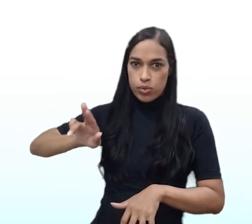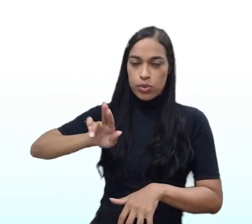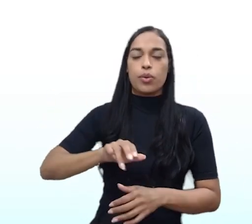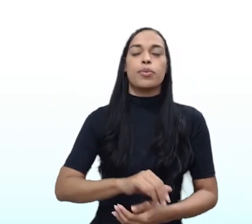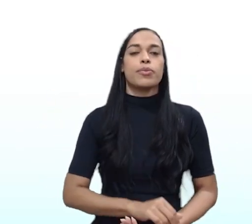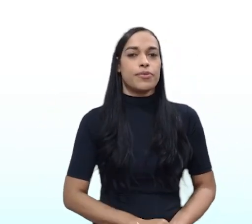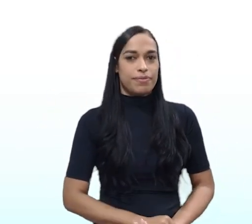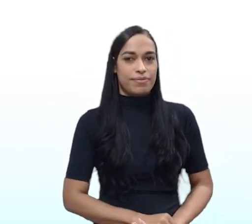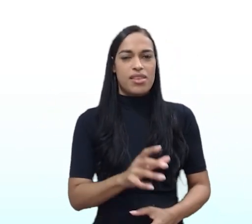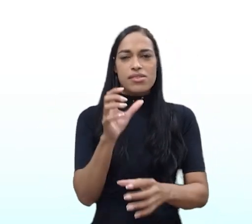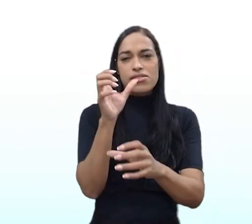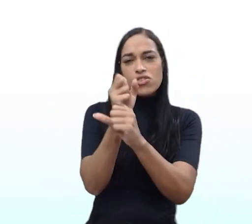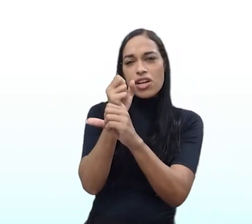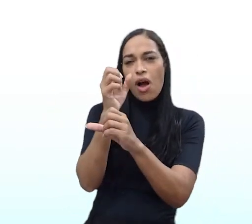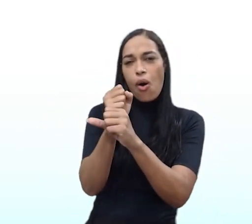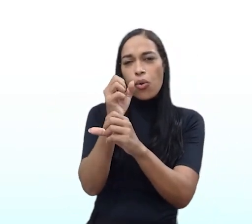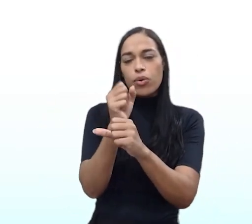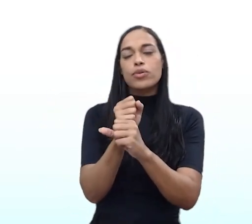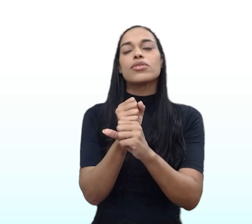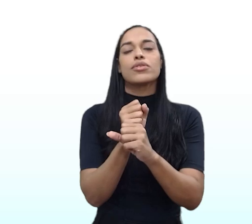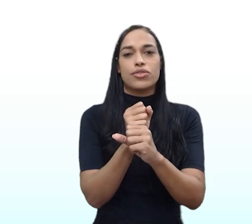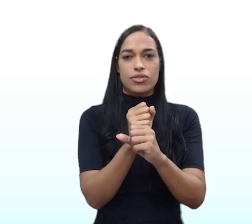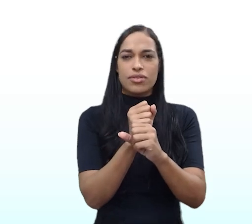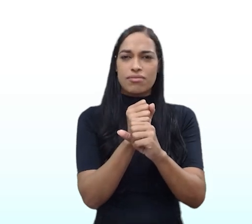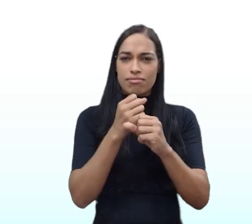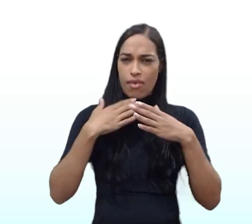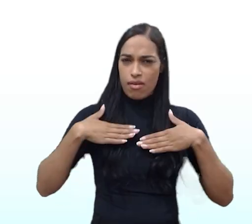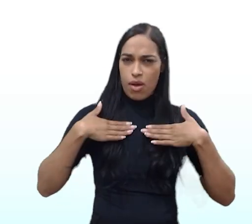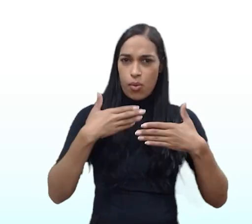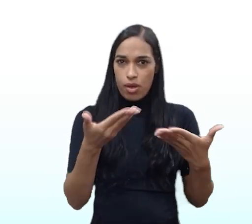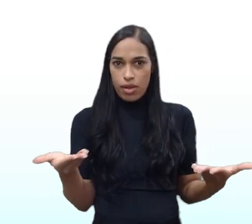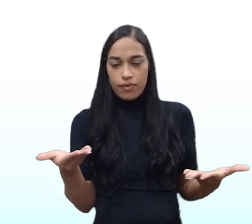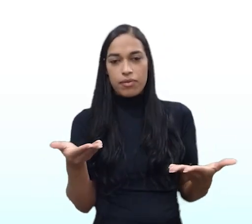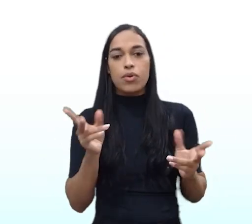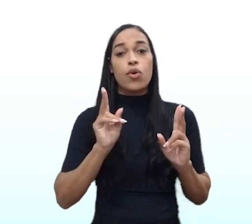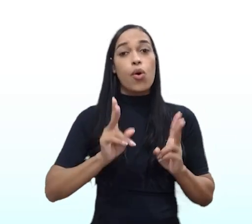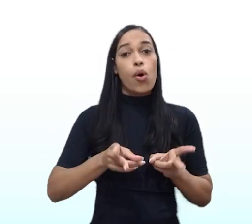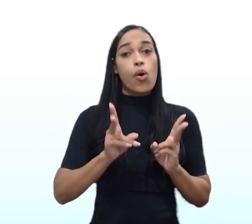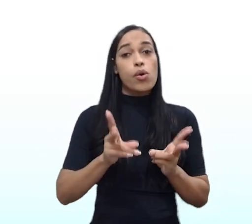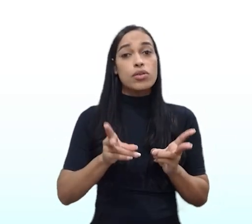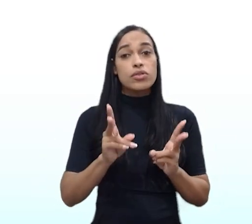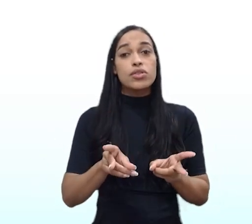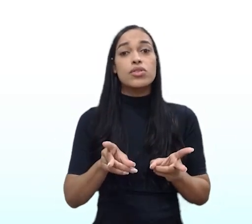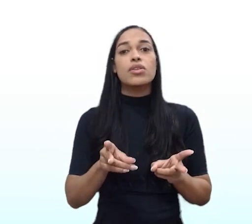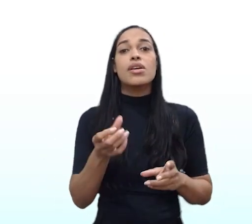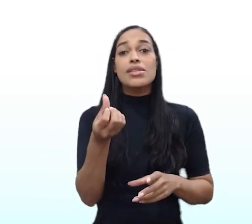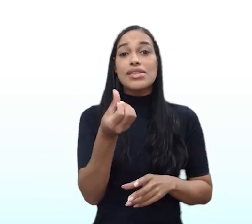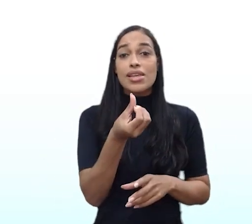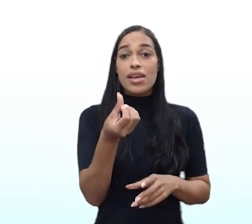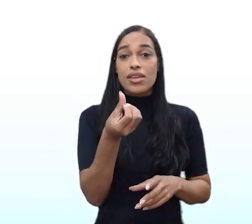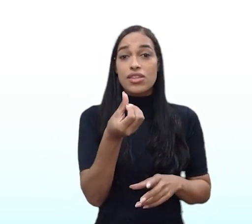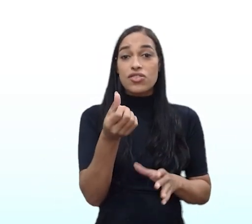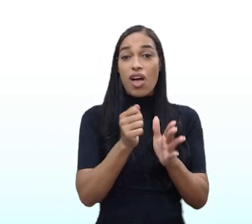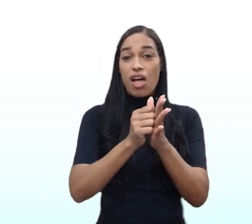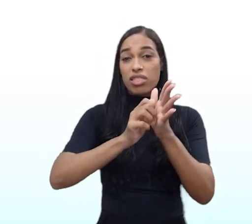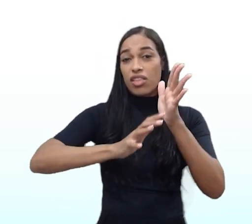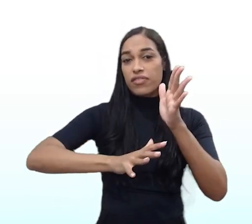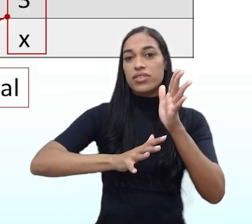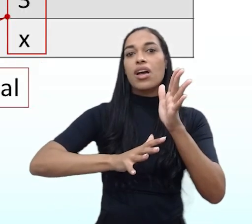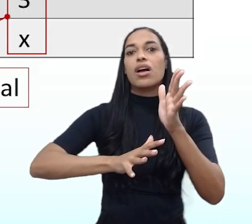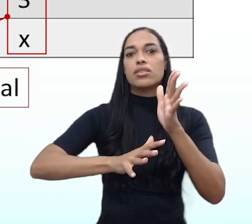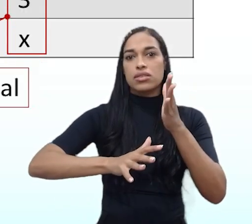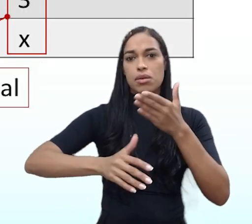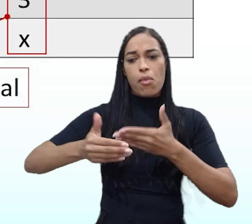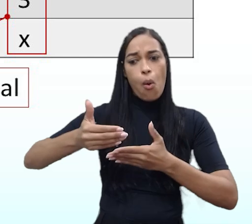aumentar o consumo. Então se liga aí que esses cálculos são aproximados. Tranquilo então? Vamos seguir agora para a nossa sexta